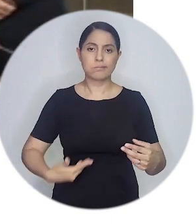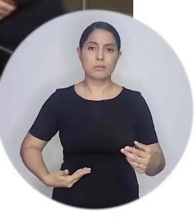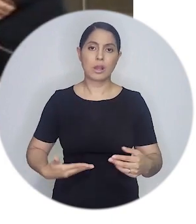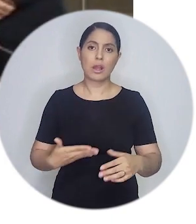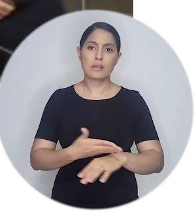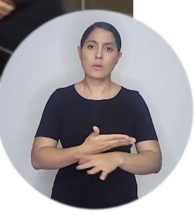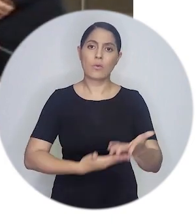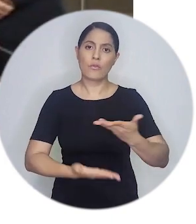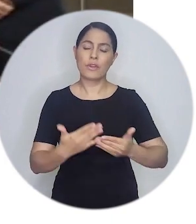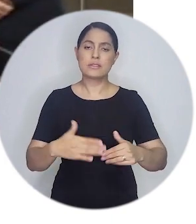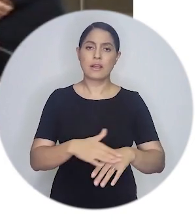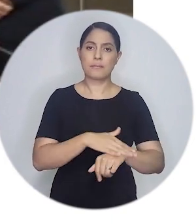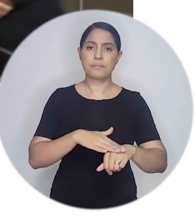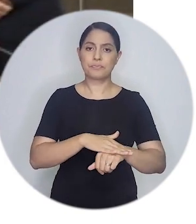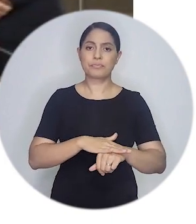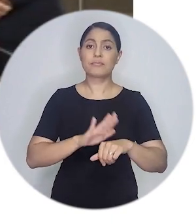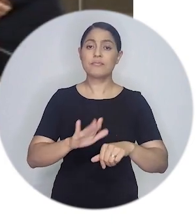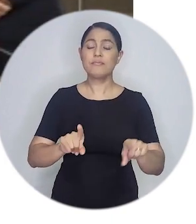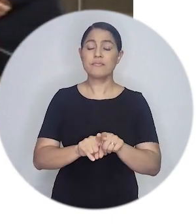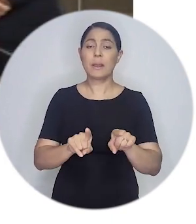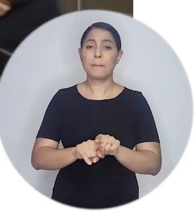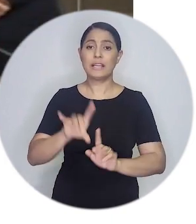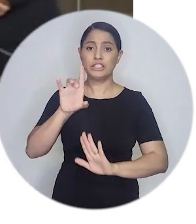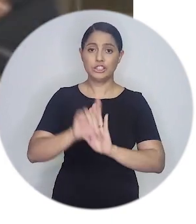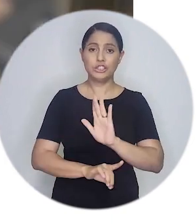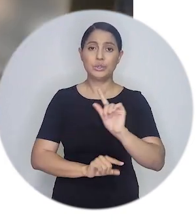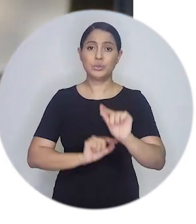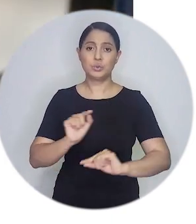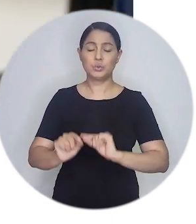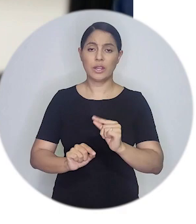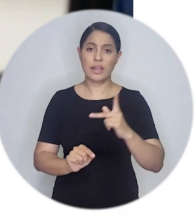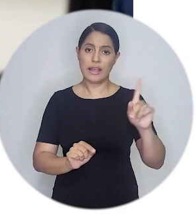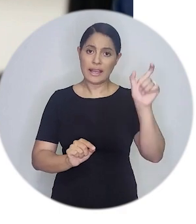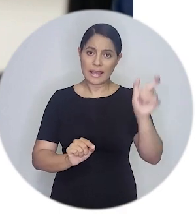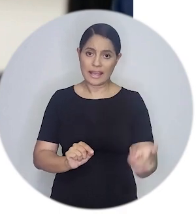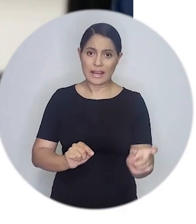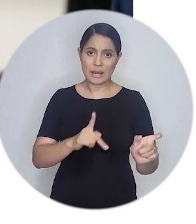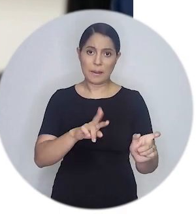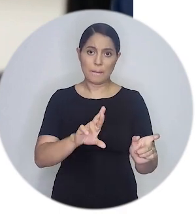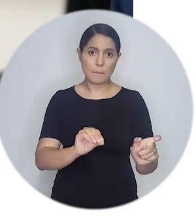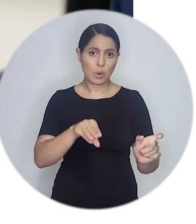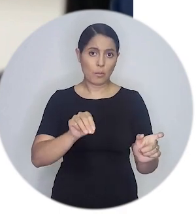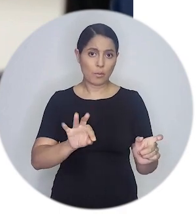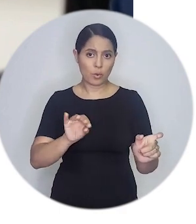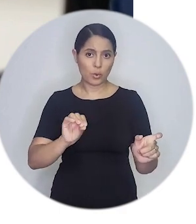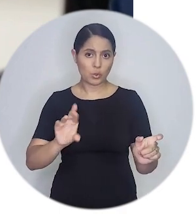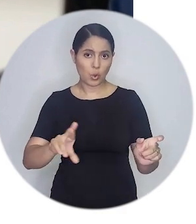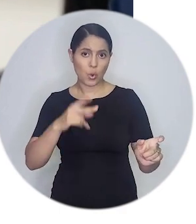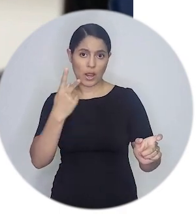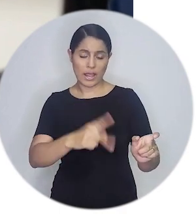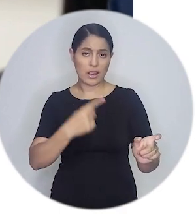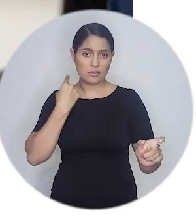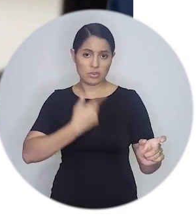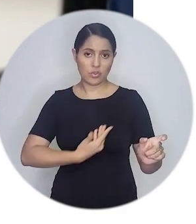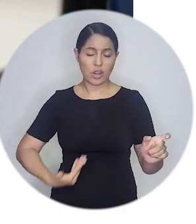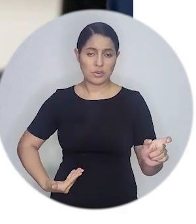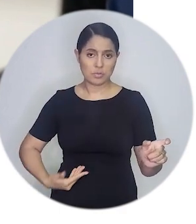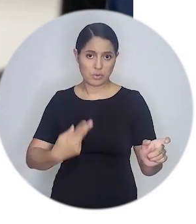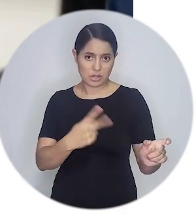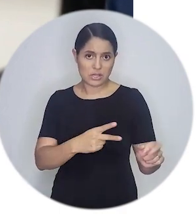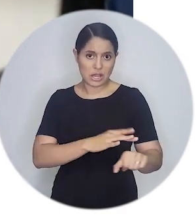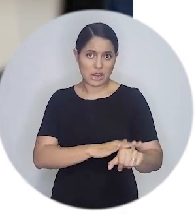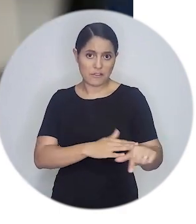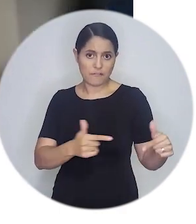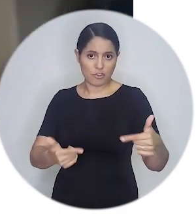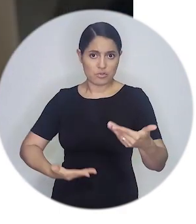promotor. É a própria prerrogativa de ter o poder de analisar se o promotor está praticando devidamente